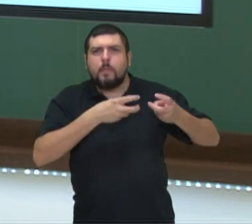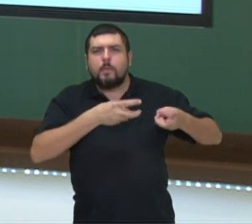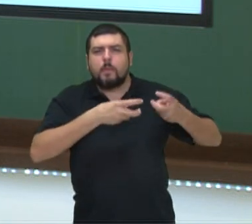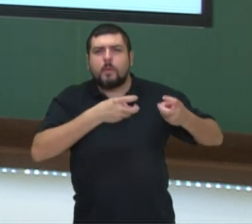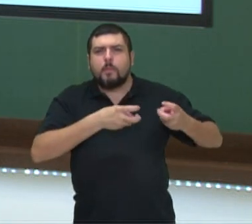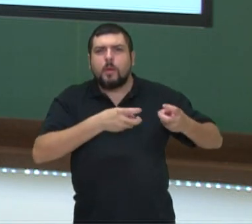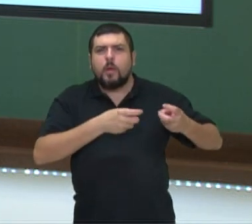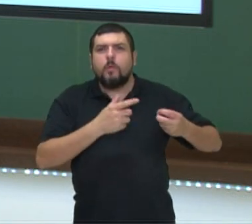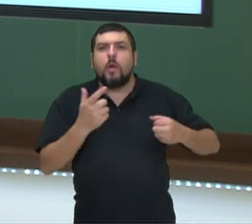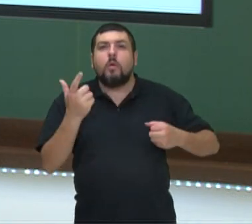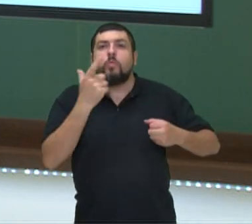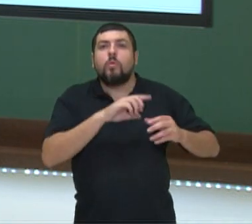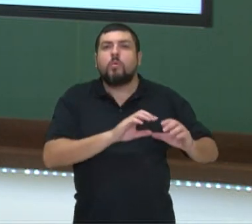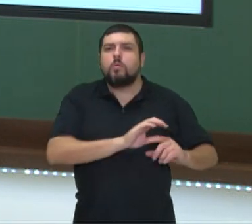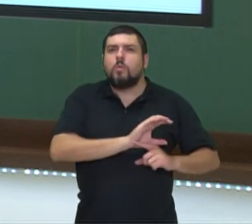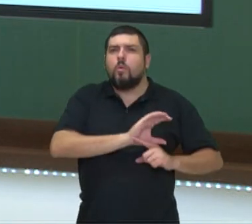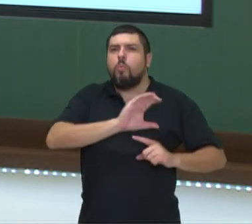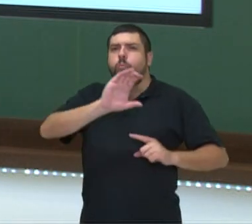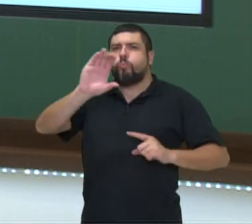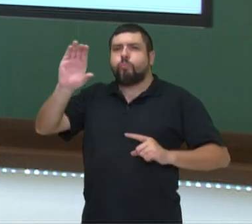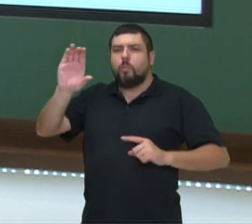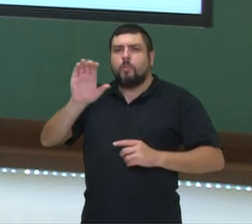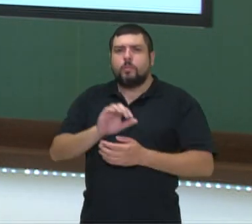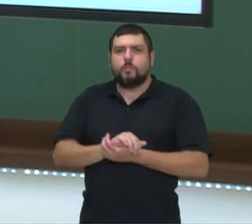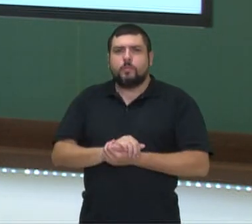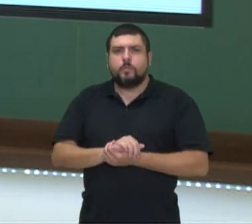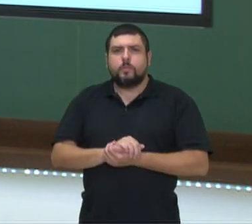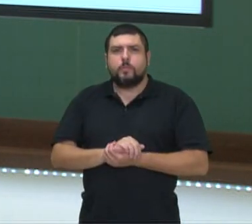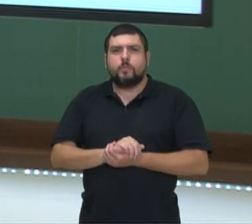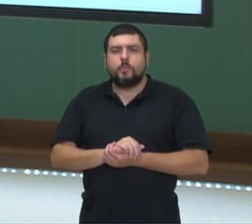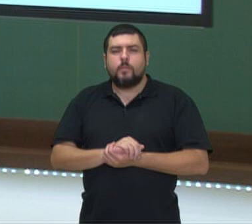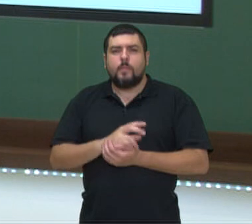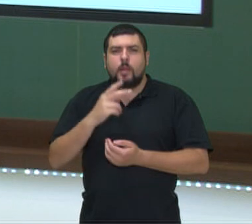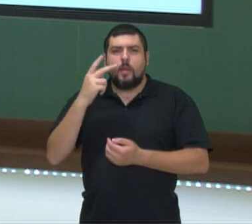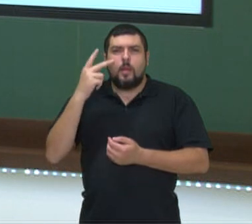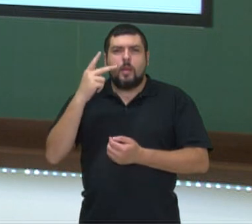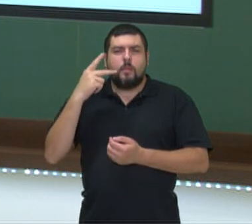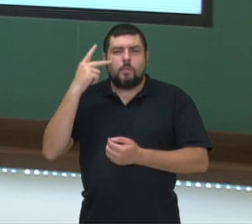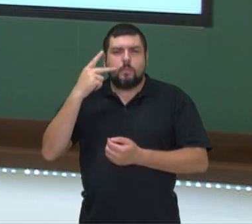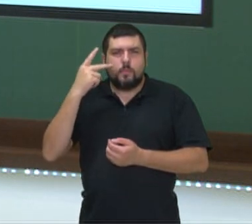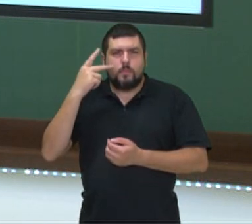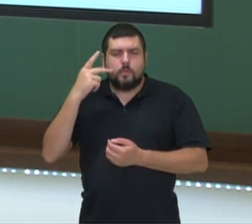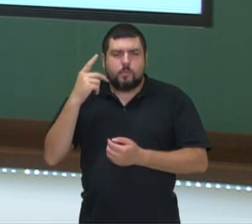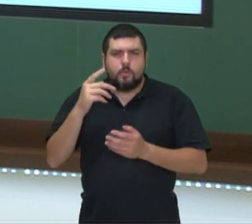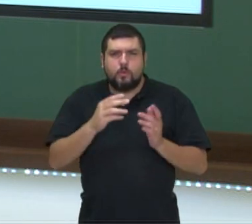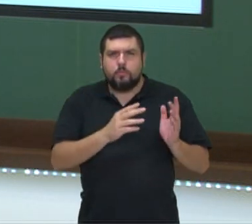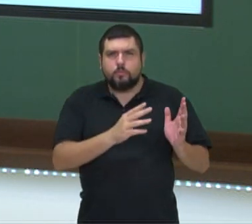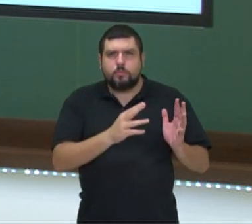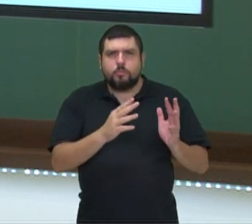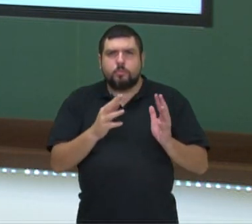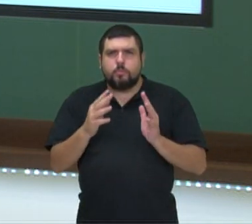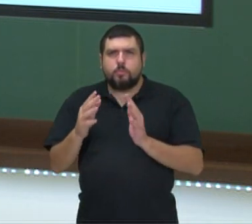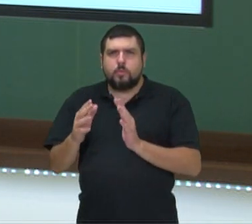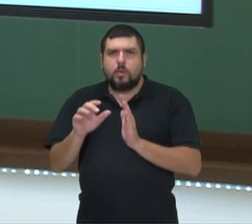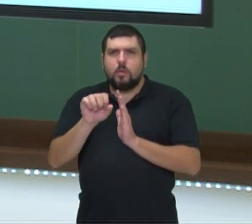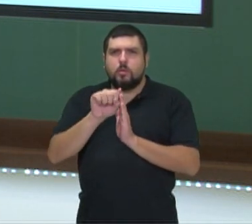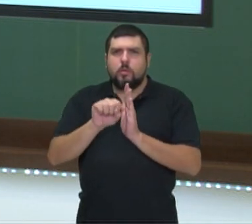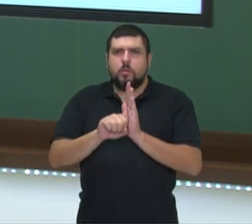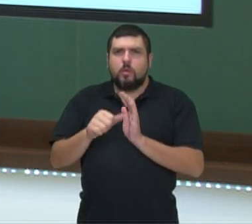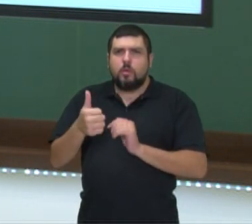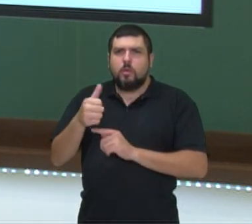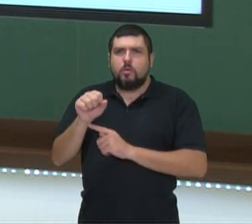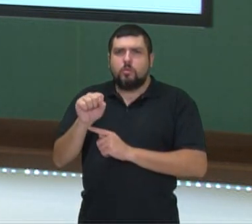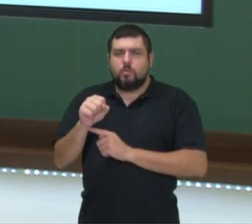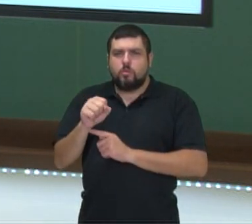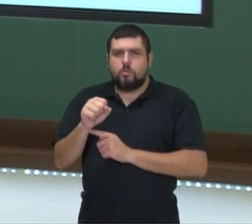uma balança comercial favorável. Essa política econômica ela vai vigorar até o século XVIII, quando os iluministas passam aí